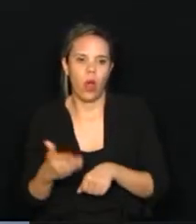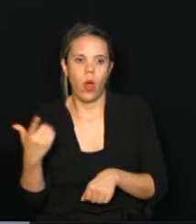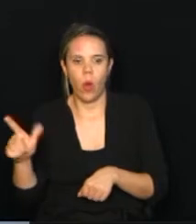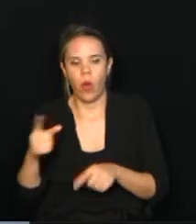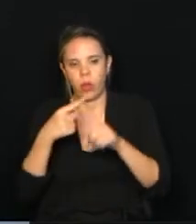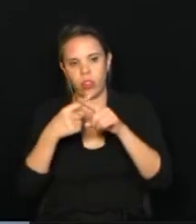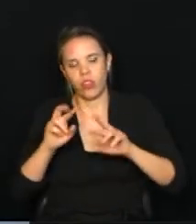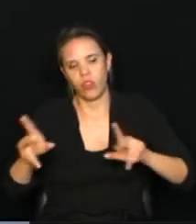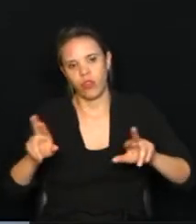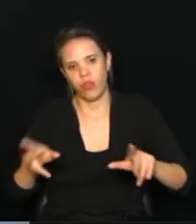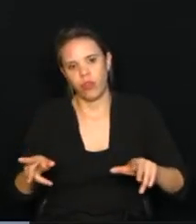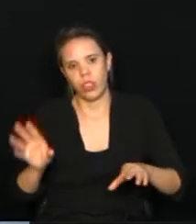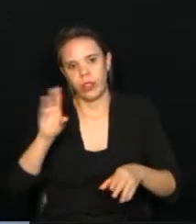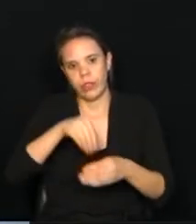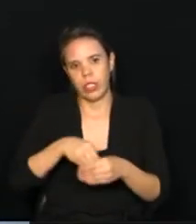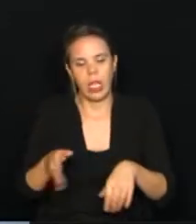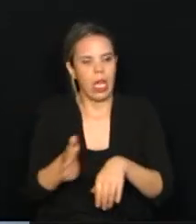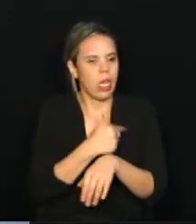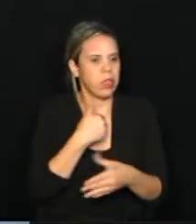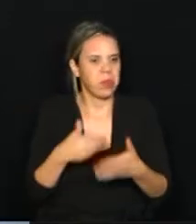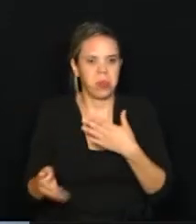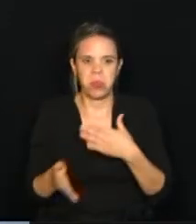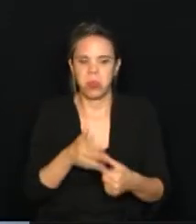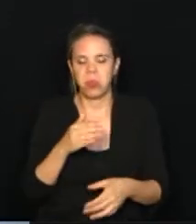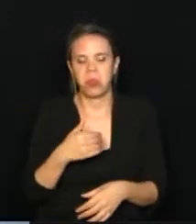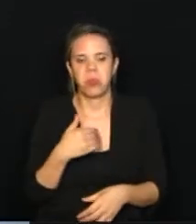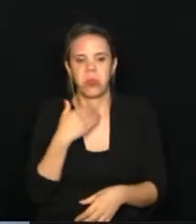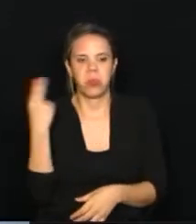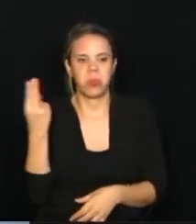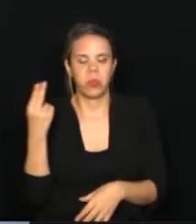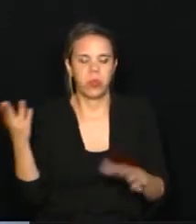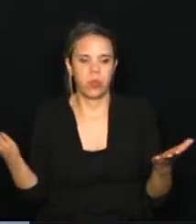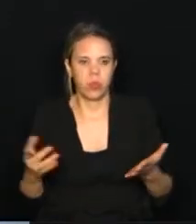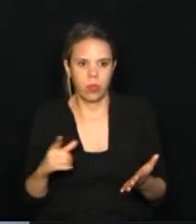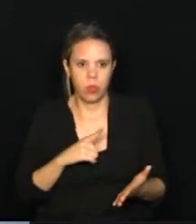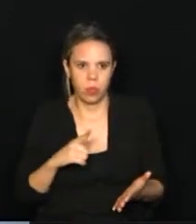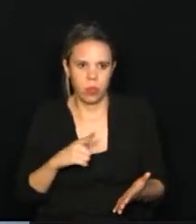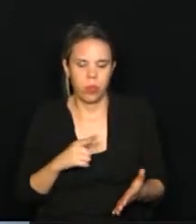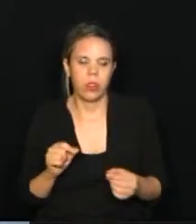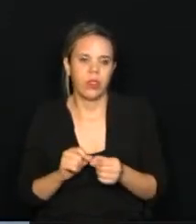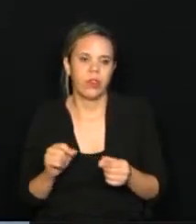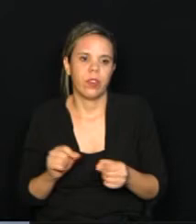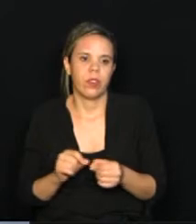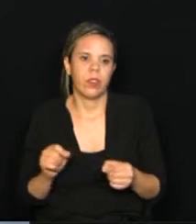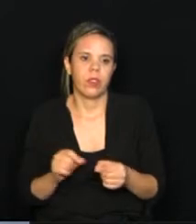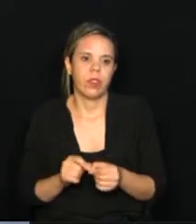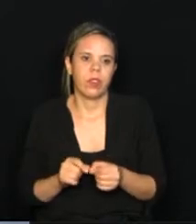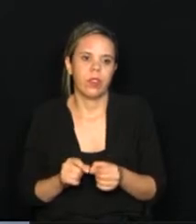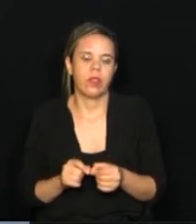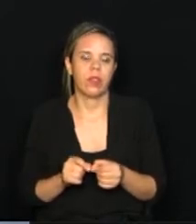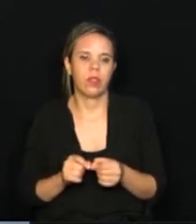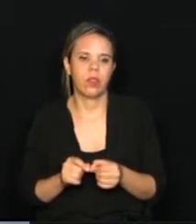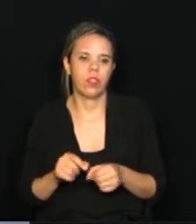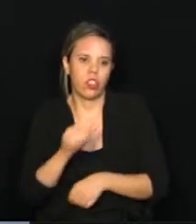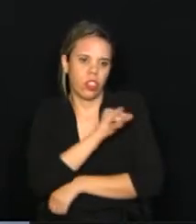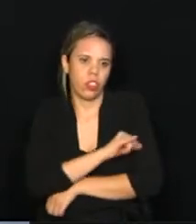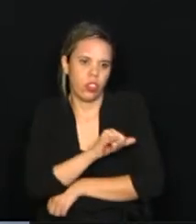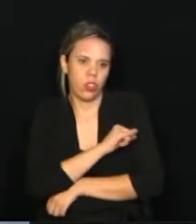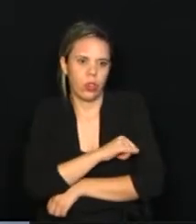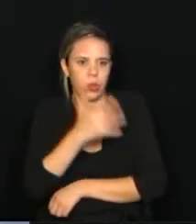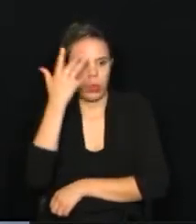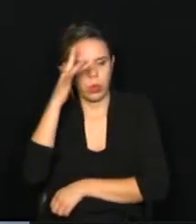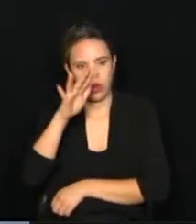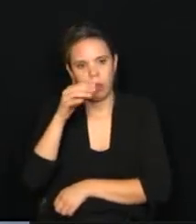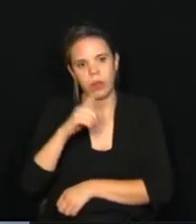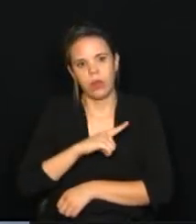campeonato, então o que fez antes não importa mais, agora tem que passar por a pedreira do Rio de Janeiro, e aí depois a gente não sabe